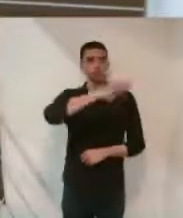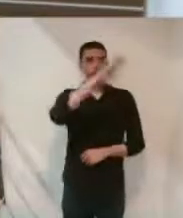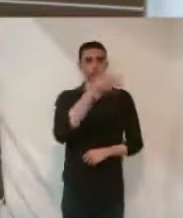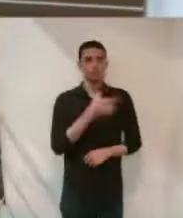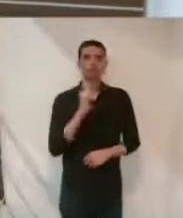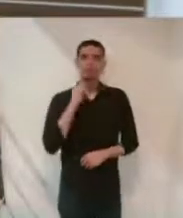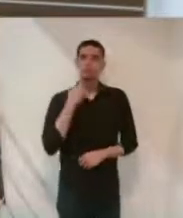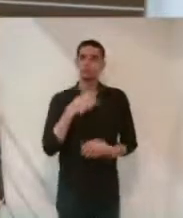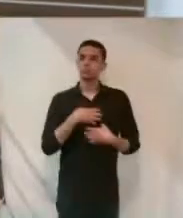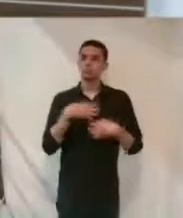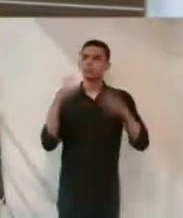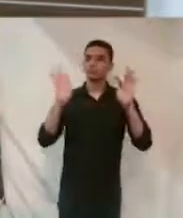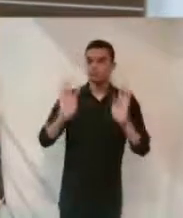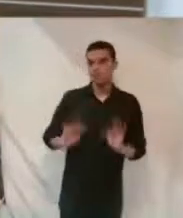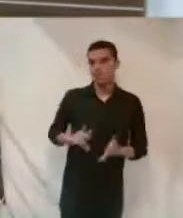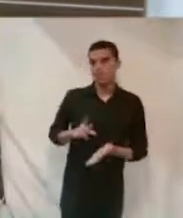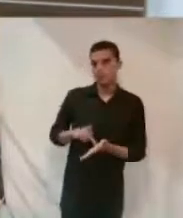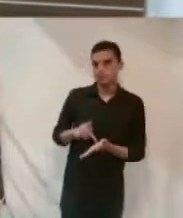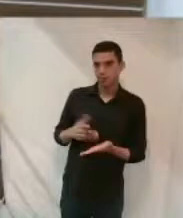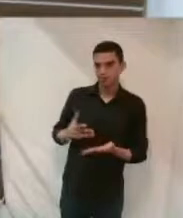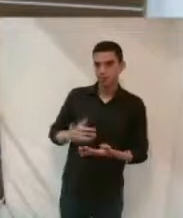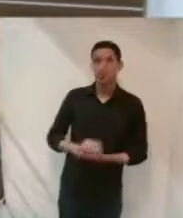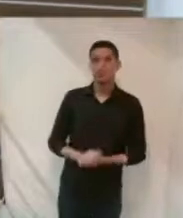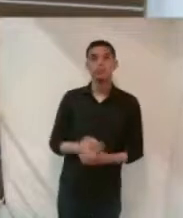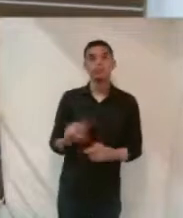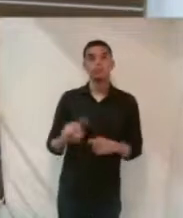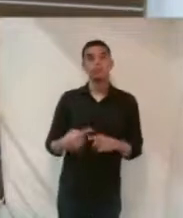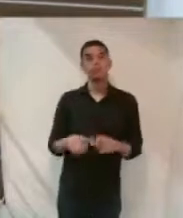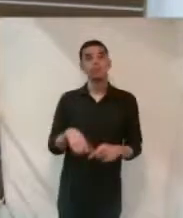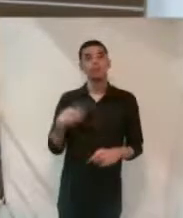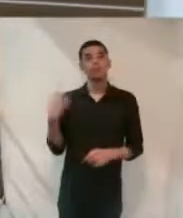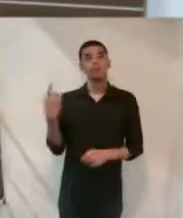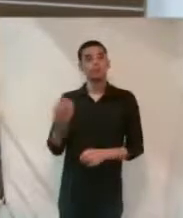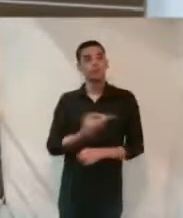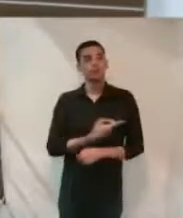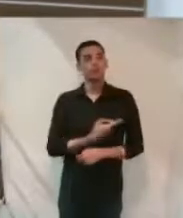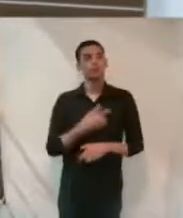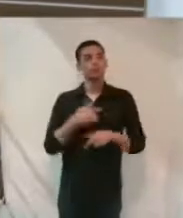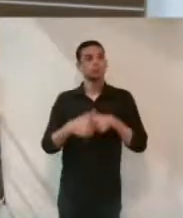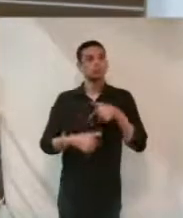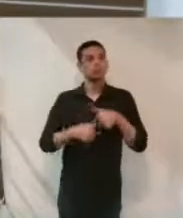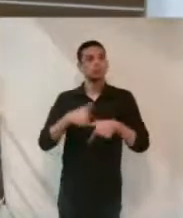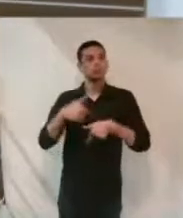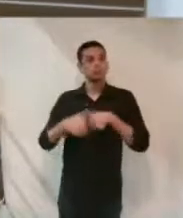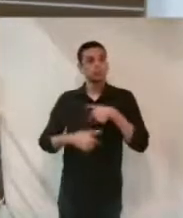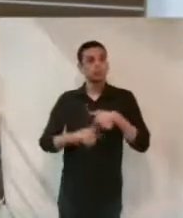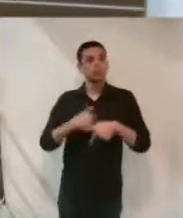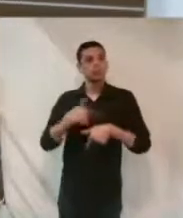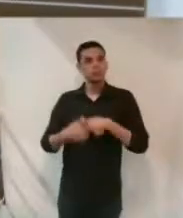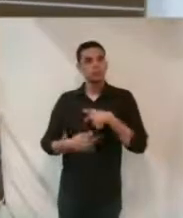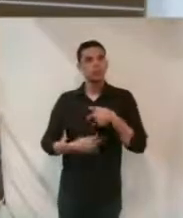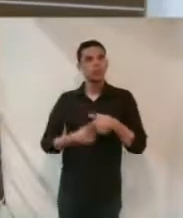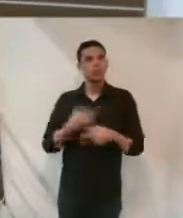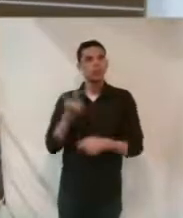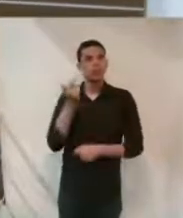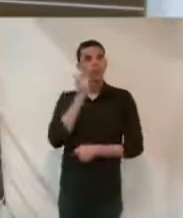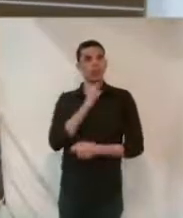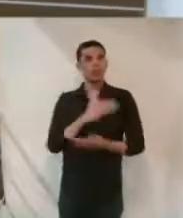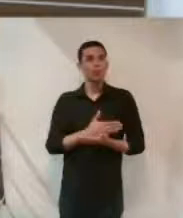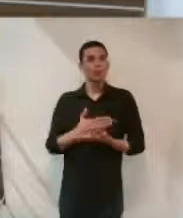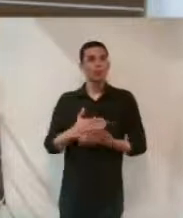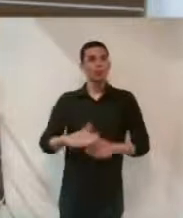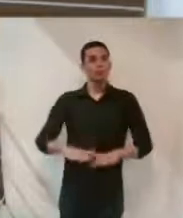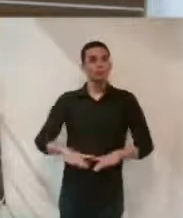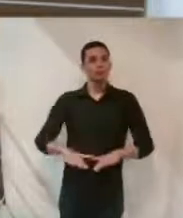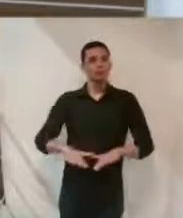né, doutora Cristiane, que a gente fez um trabalho, o trabalho está dando certo, né? E a gente fica muito